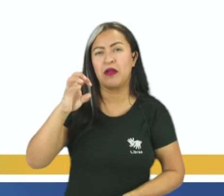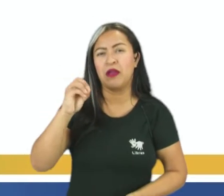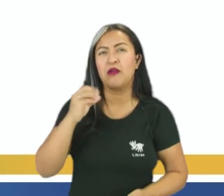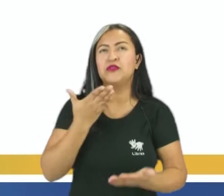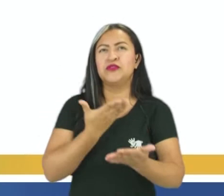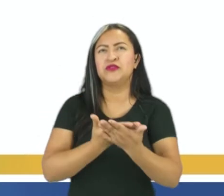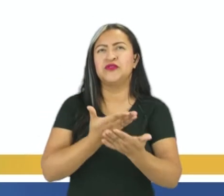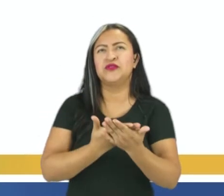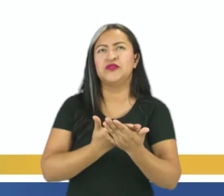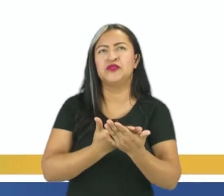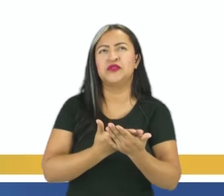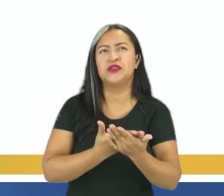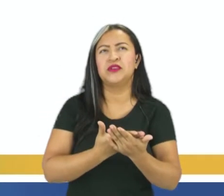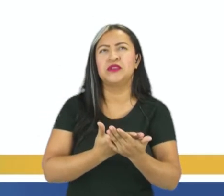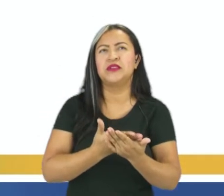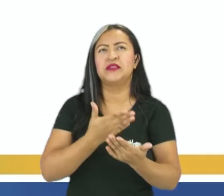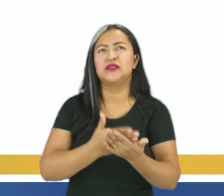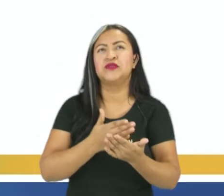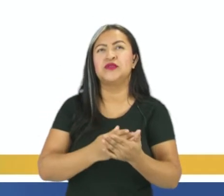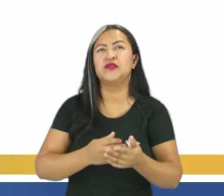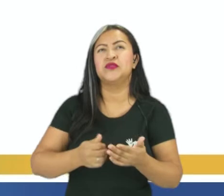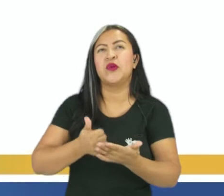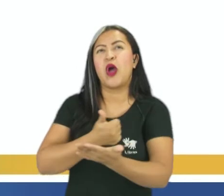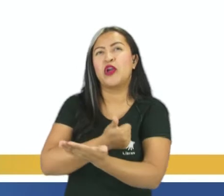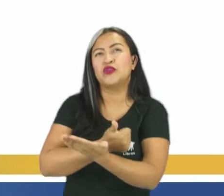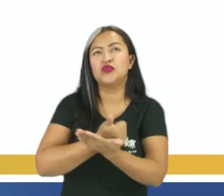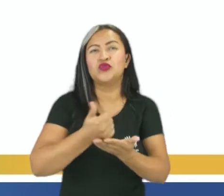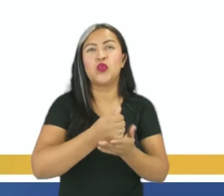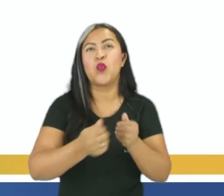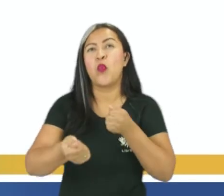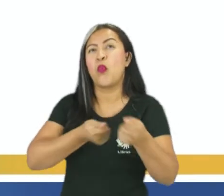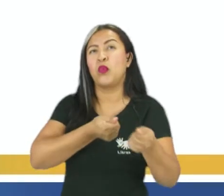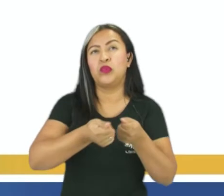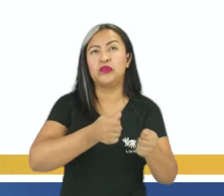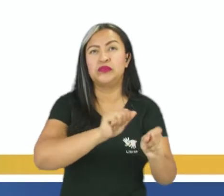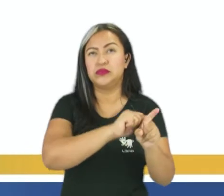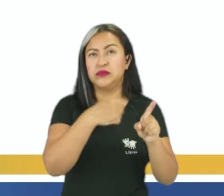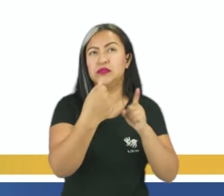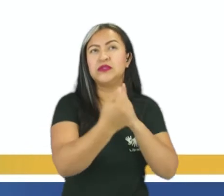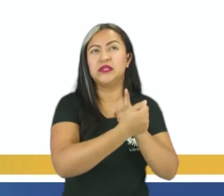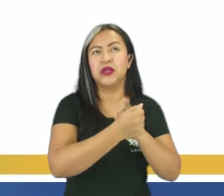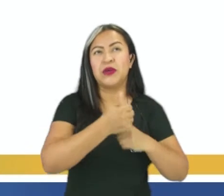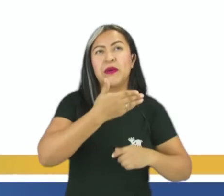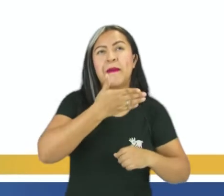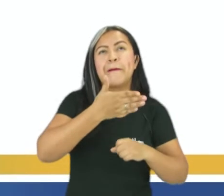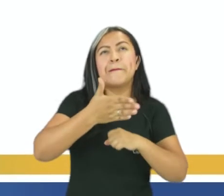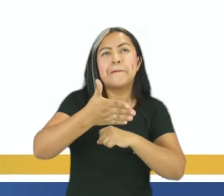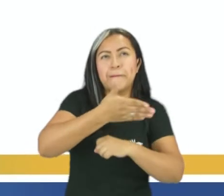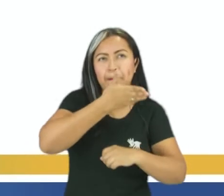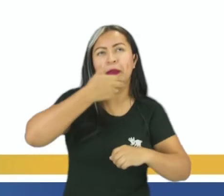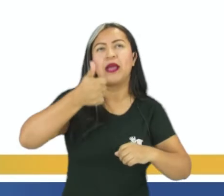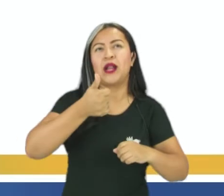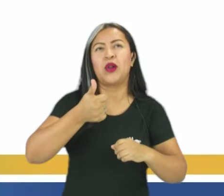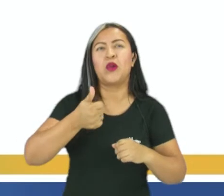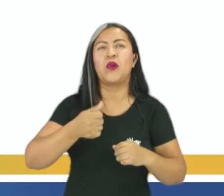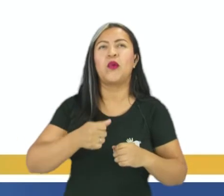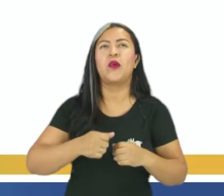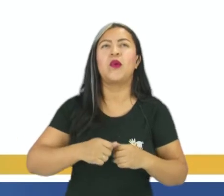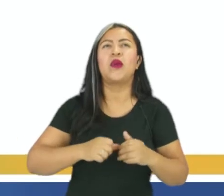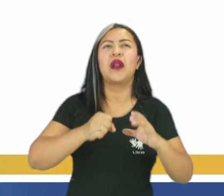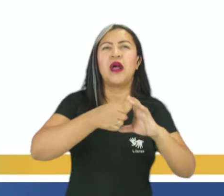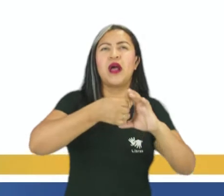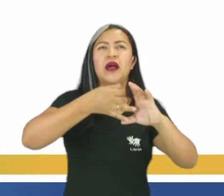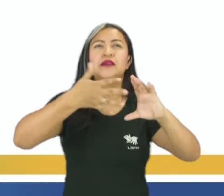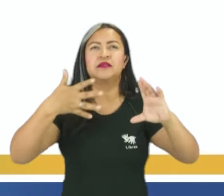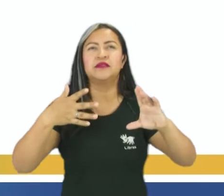dos agentes sobre o controle social que podem melhorar ou empobrecer as qualidades raciais de